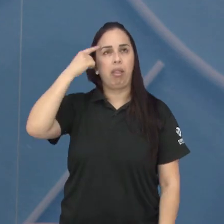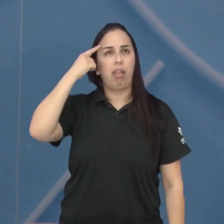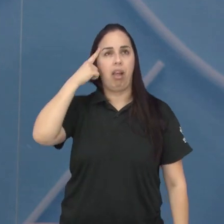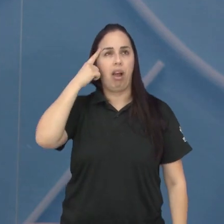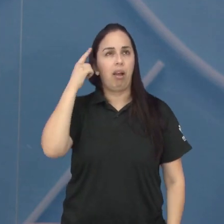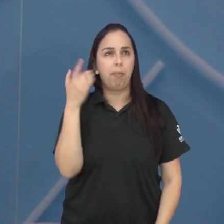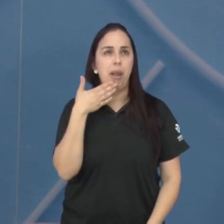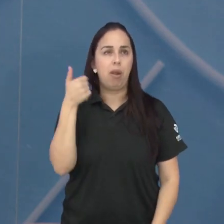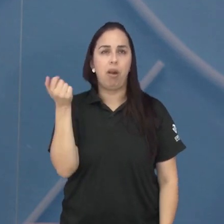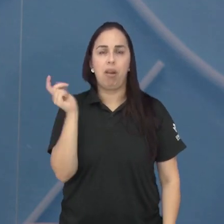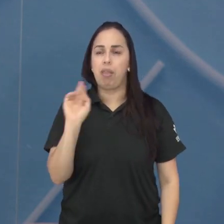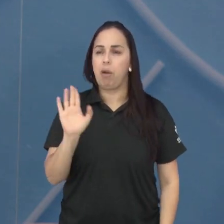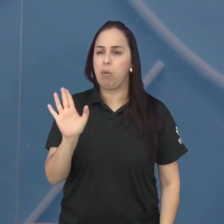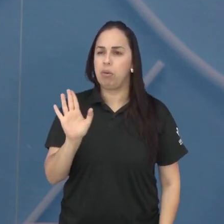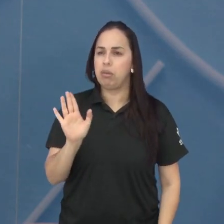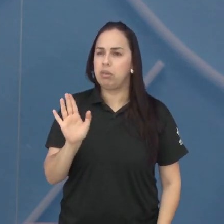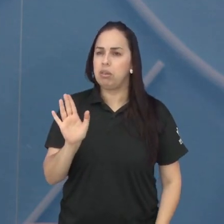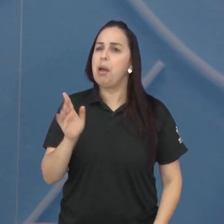né?